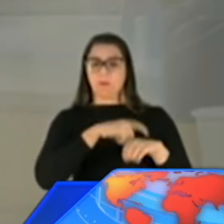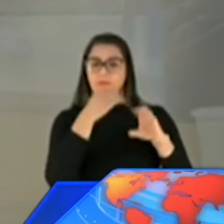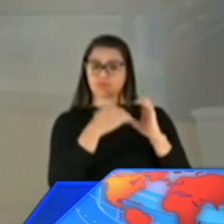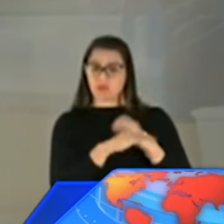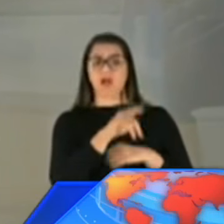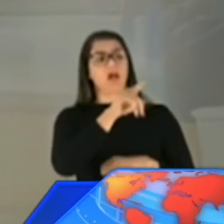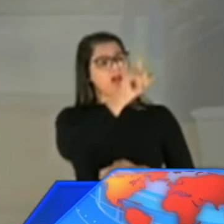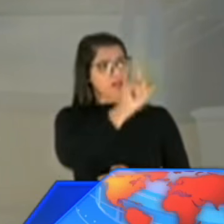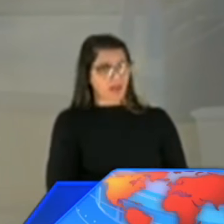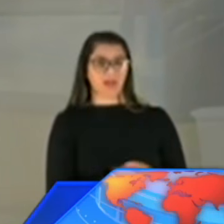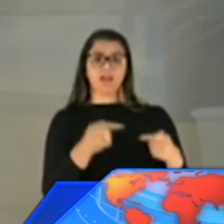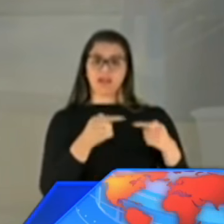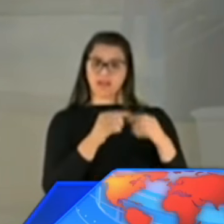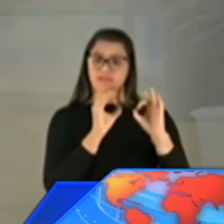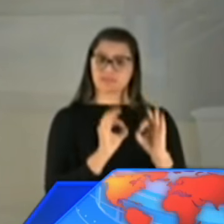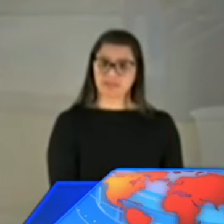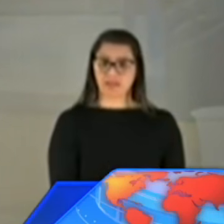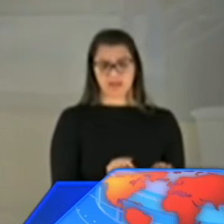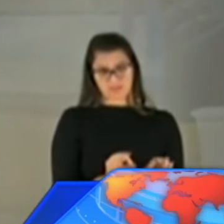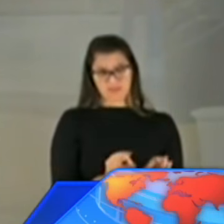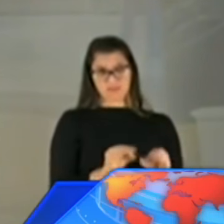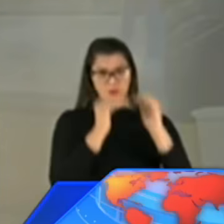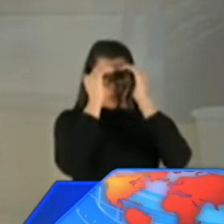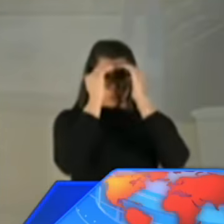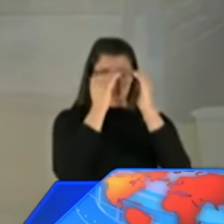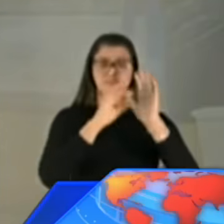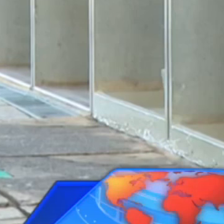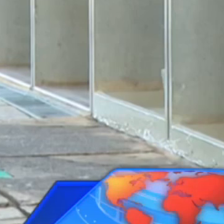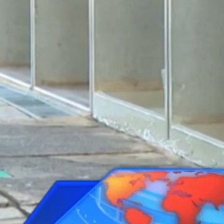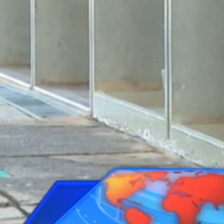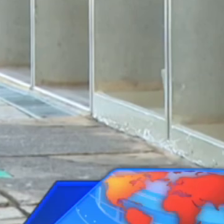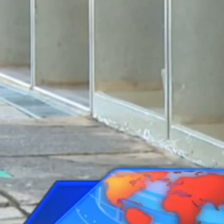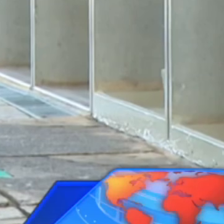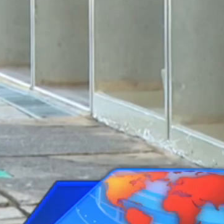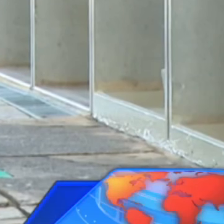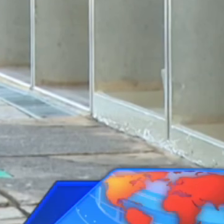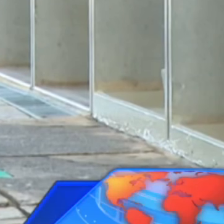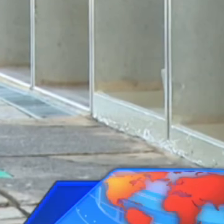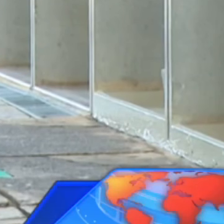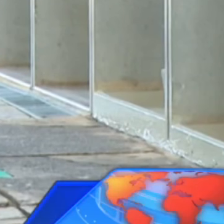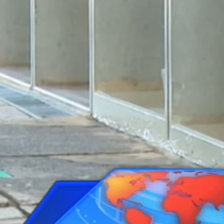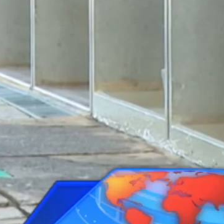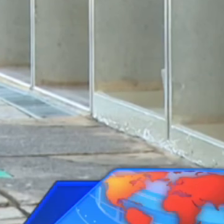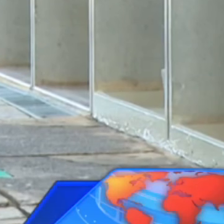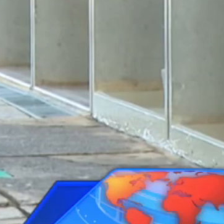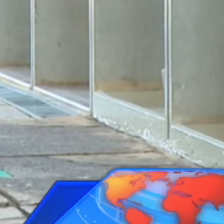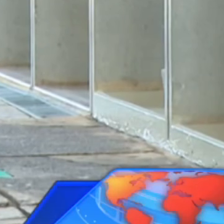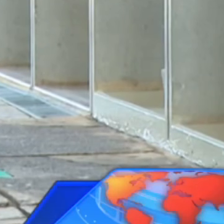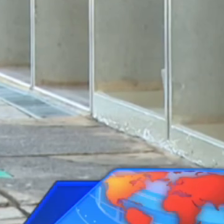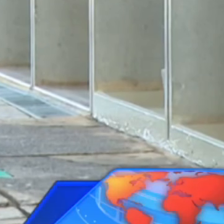forma correta, cumprindo o que dispõe as regras contratuais. Nesta quarta-feira, a CPI da pandemia vai